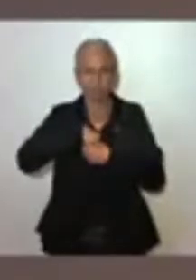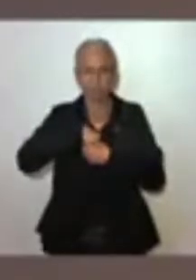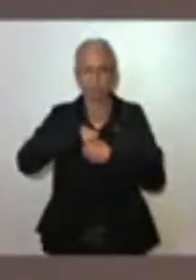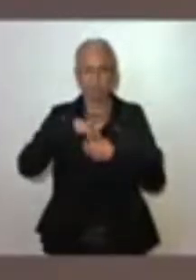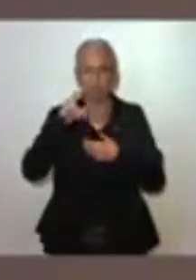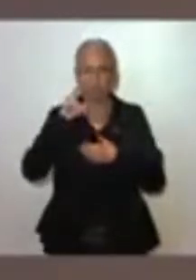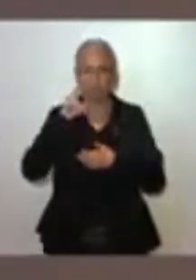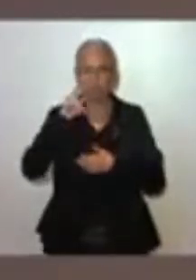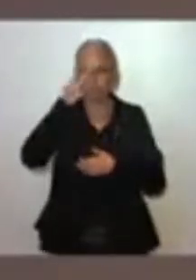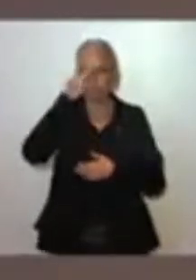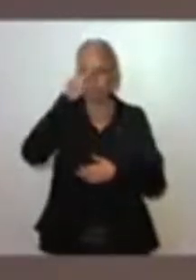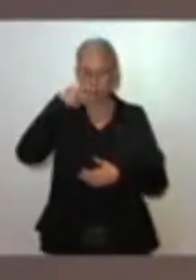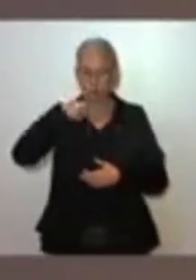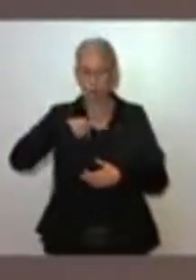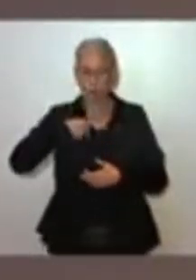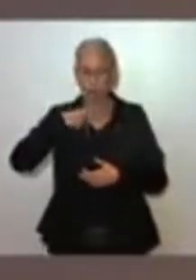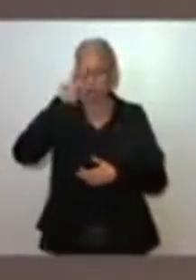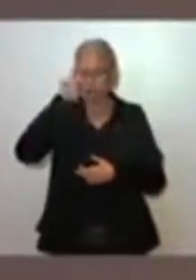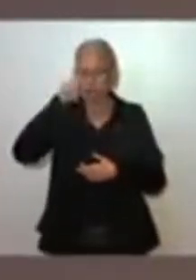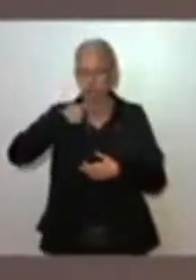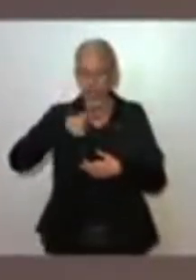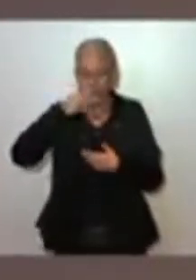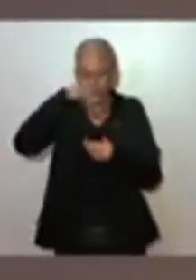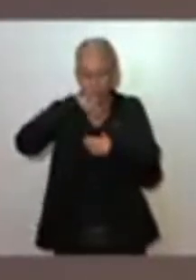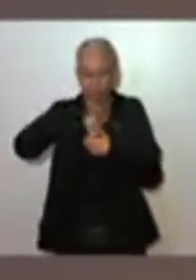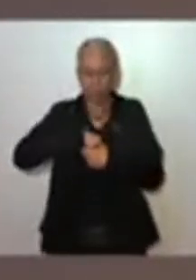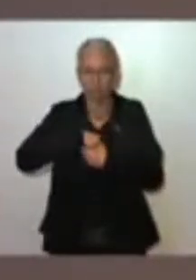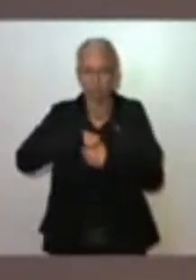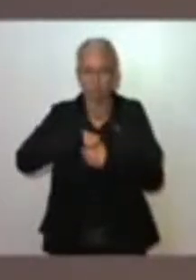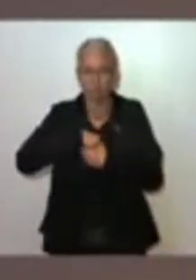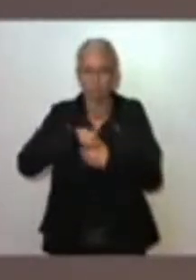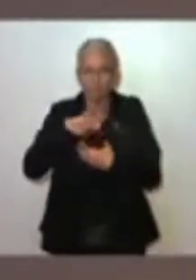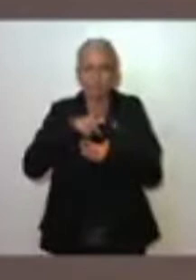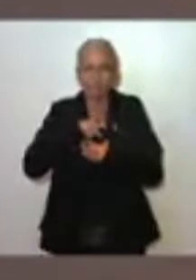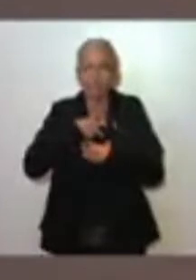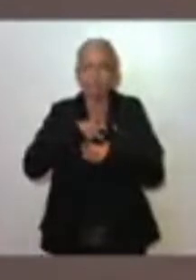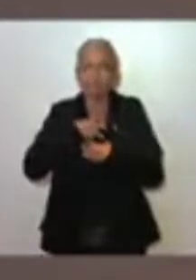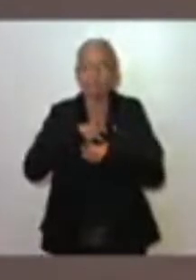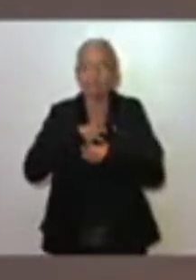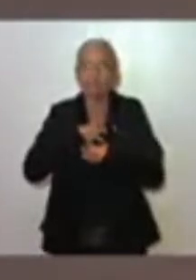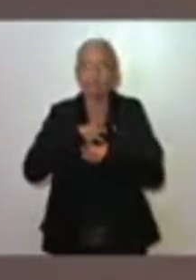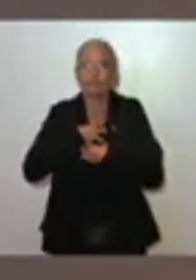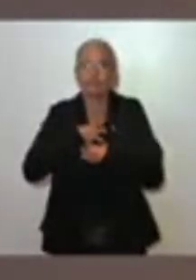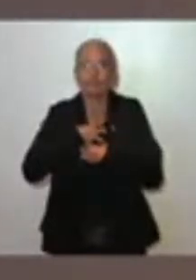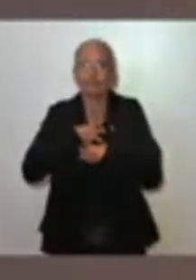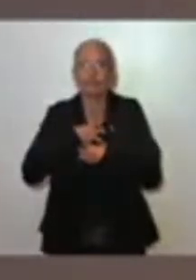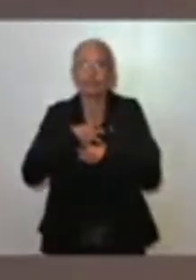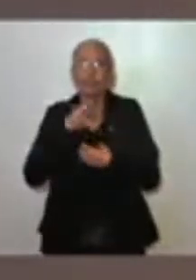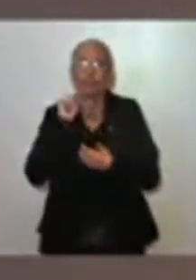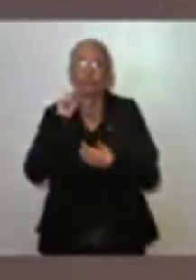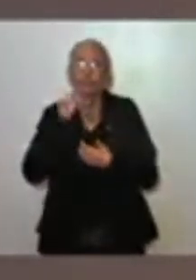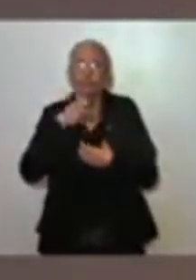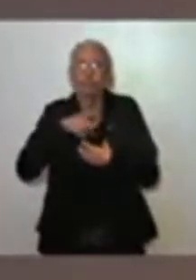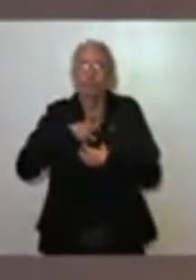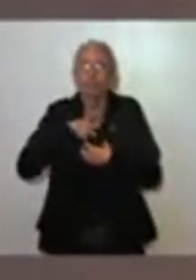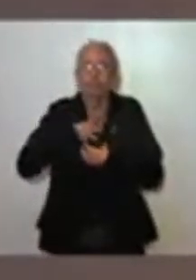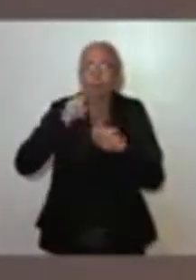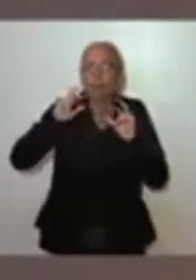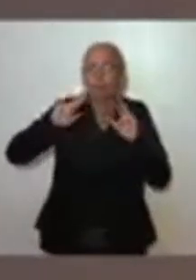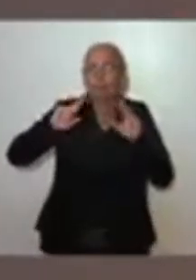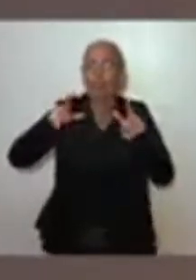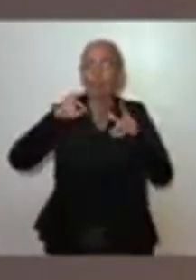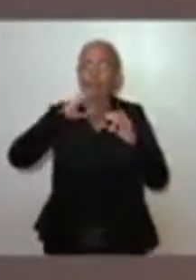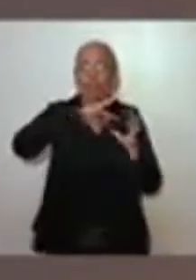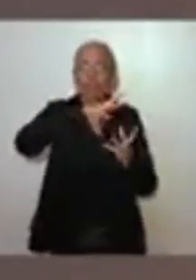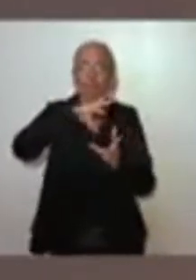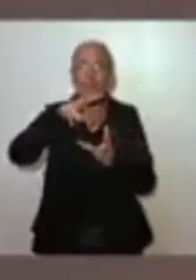cada um gosta o quê que mobiliza o próprio coração é aquilo que você pode fazer diferença no mundo